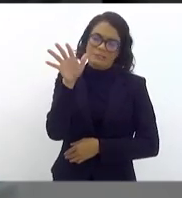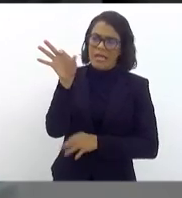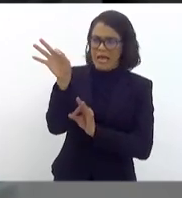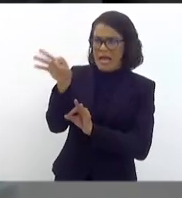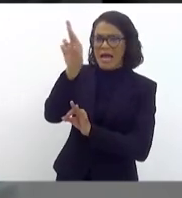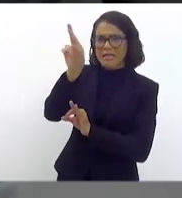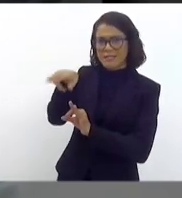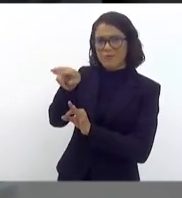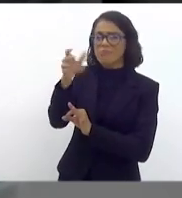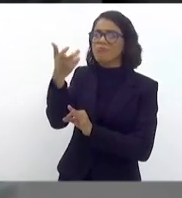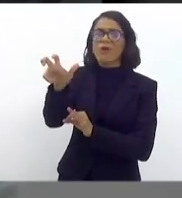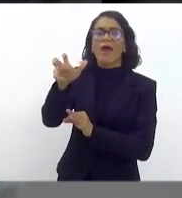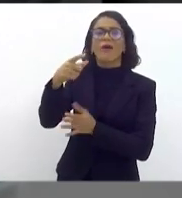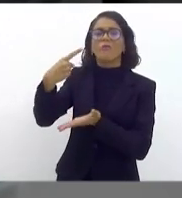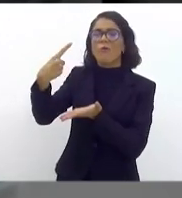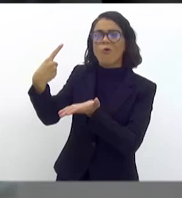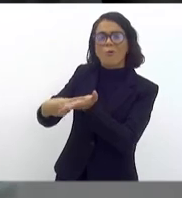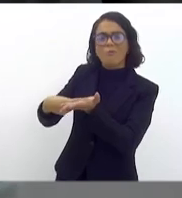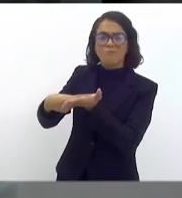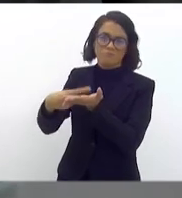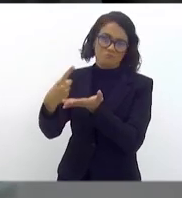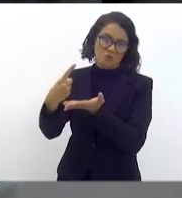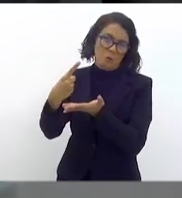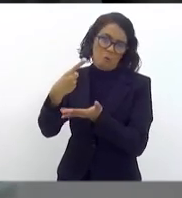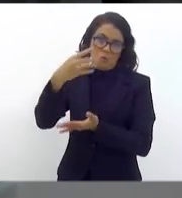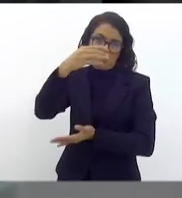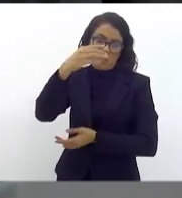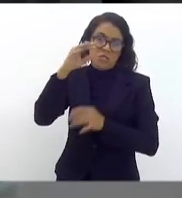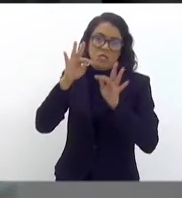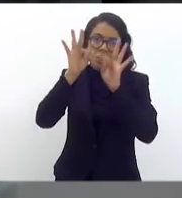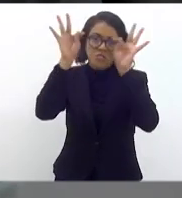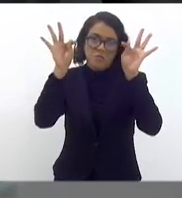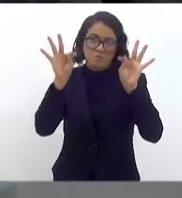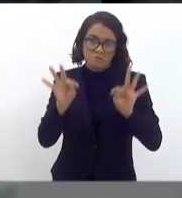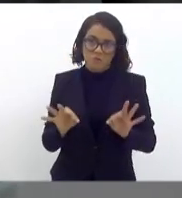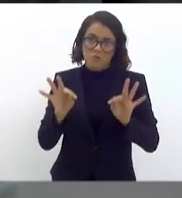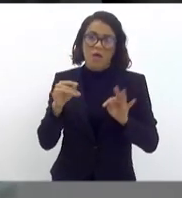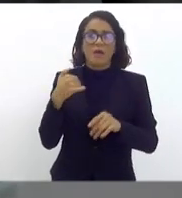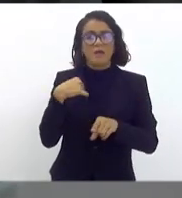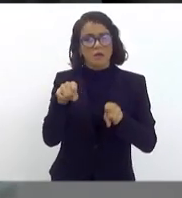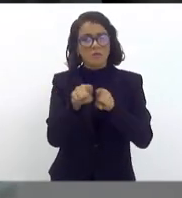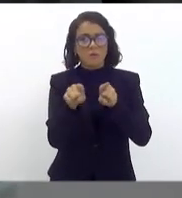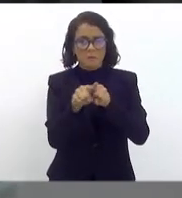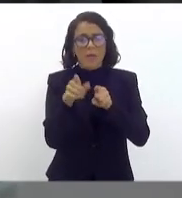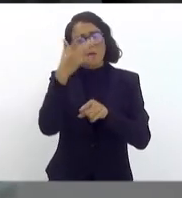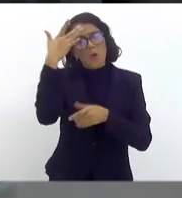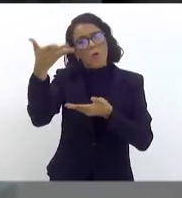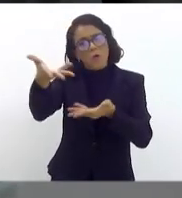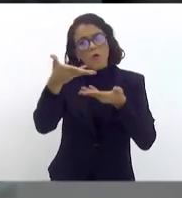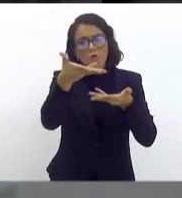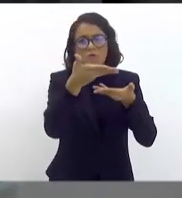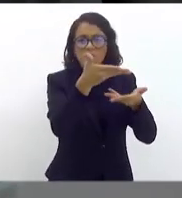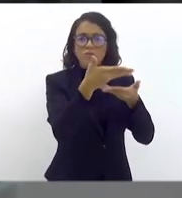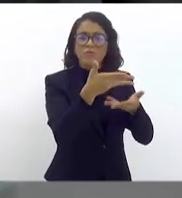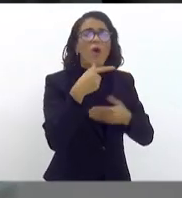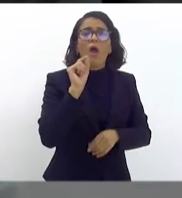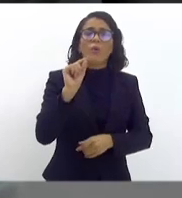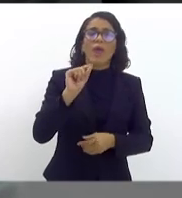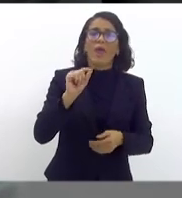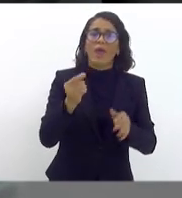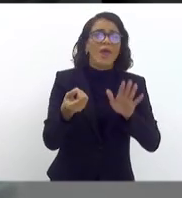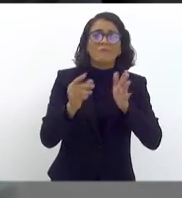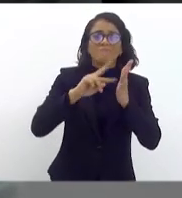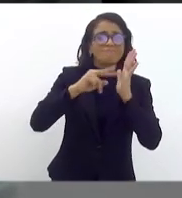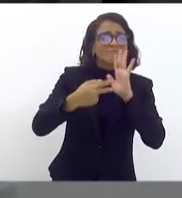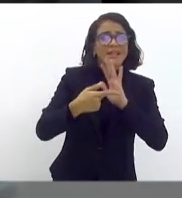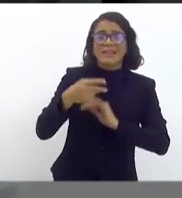de não querer firmar o compromisso como testemunha, e aí na CPI que eu presido também, todos que são convocados ou convidados vêm na qualidade de testemunha dos